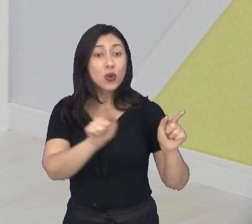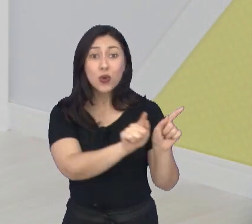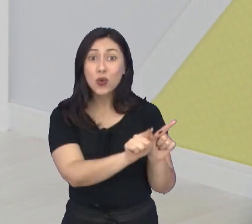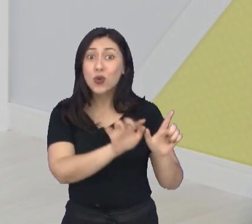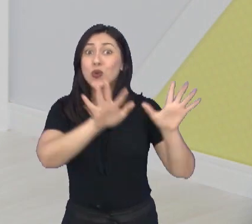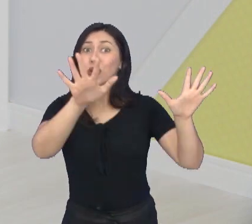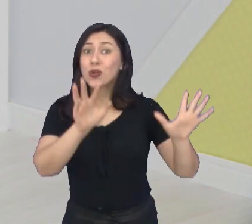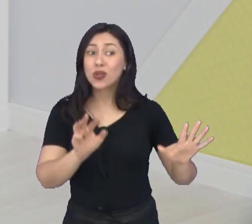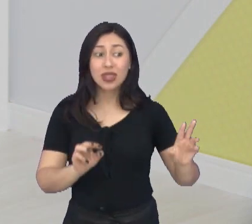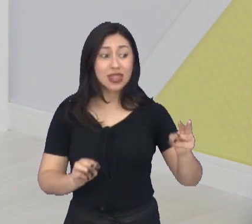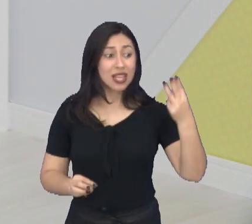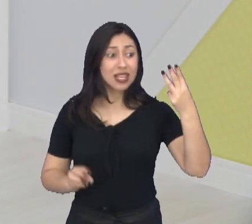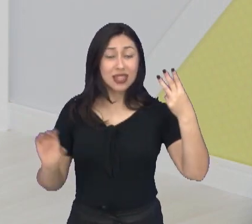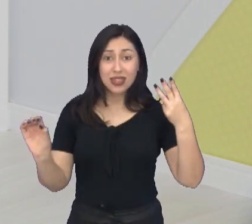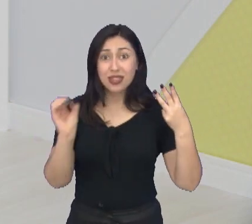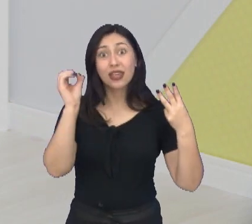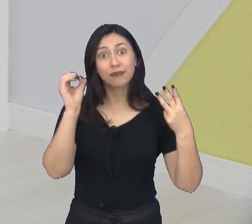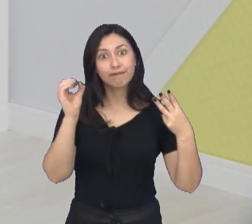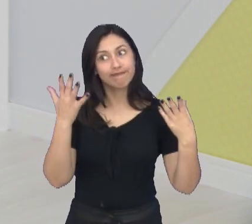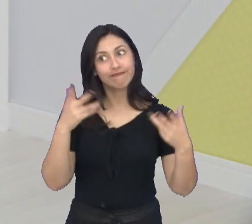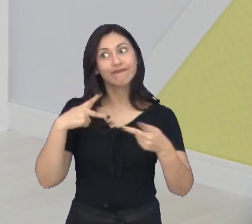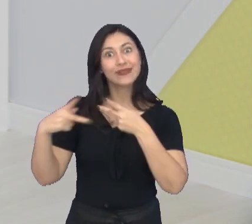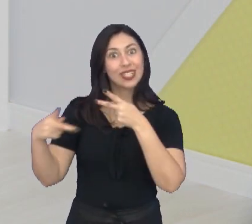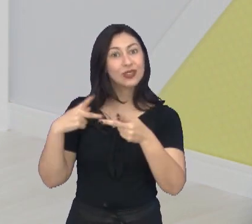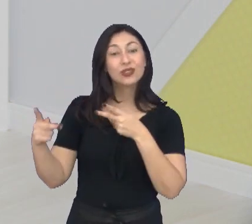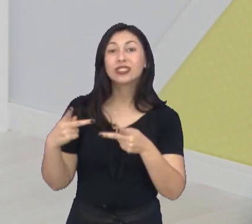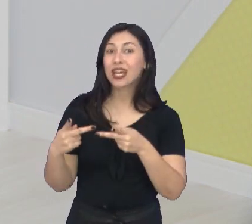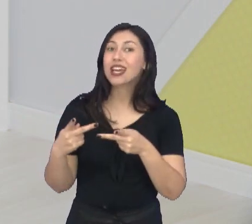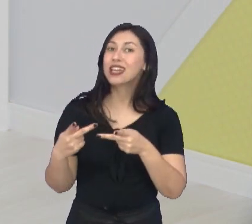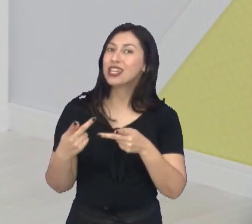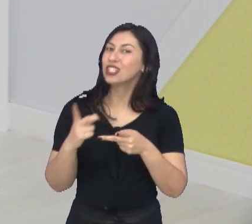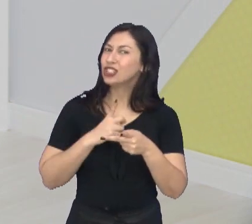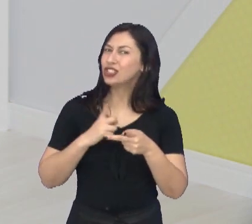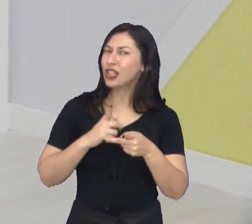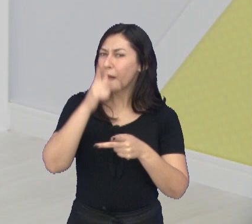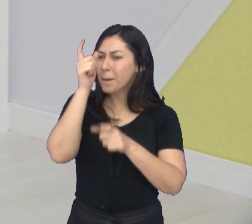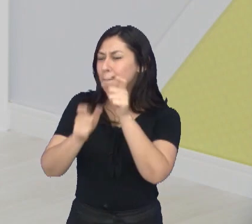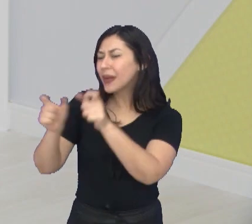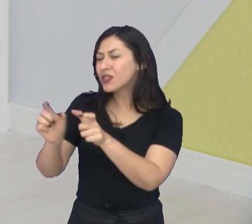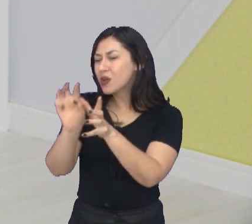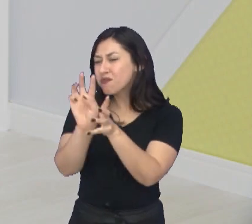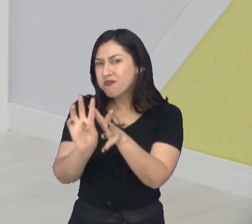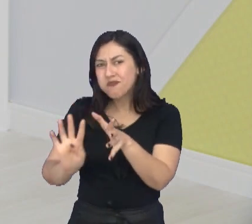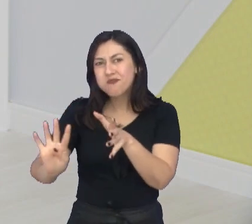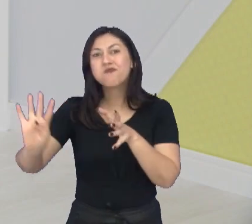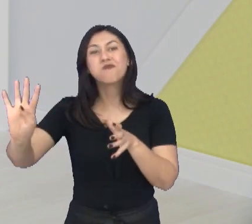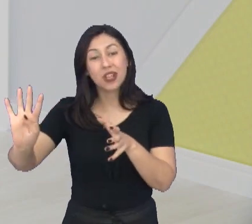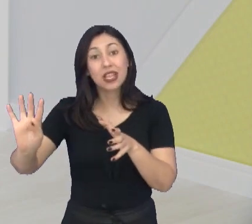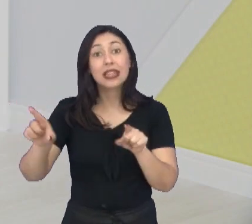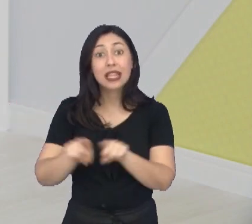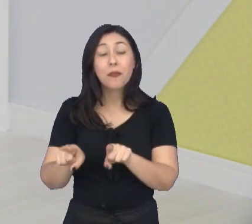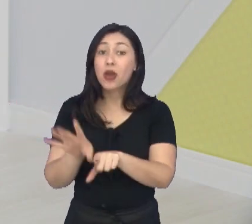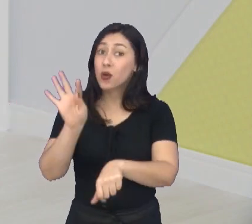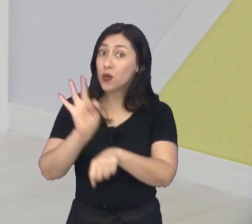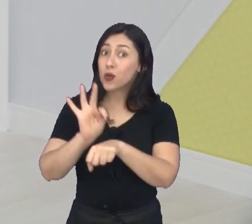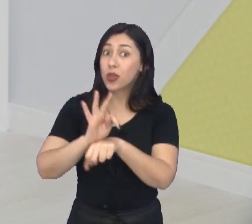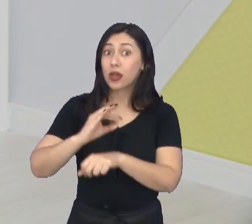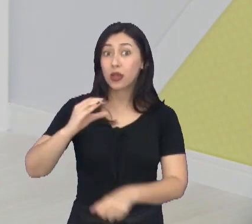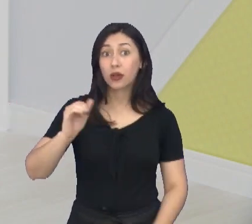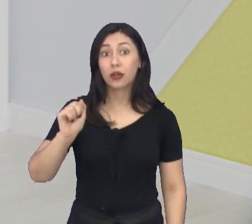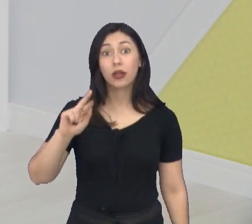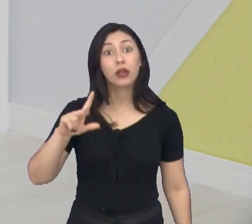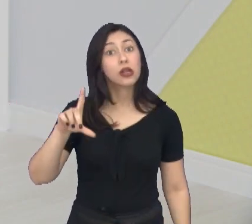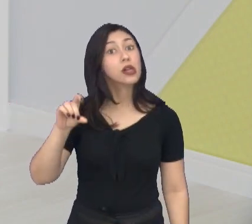por 3-0. São José jogou sem várias peças que estão servindo a seleção brasileira, inclusive o técnico Carlos Schwank.